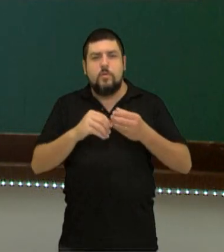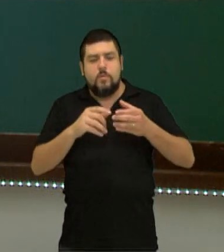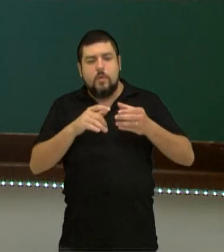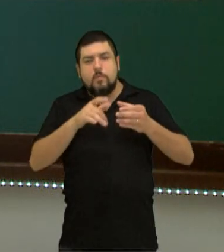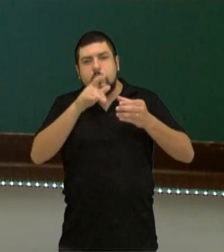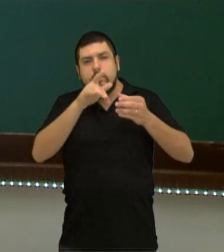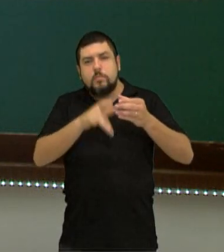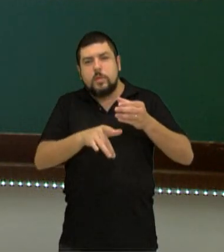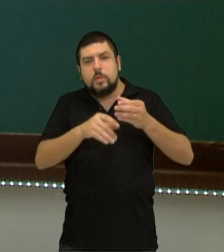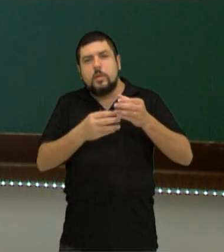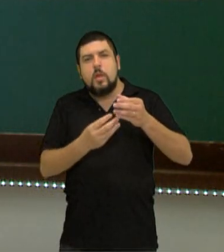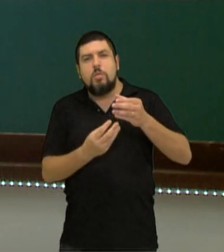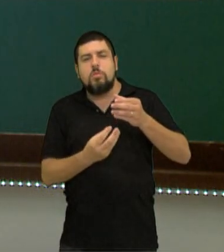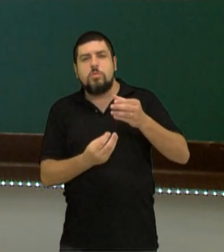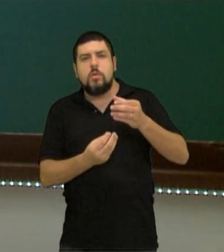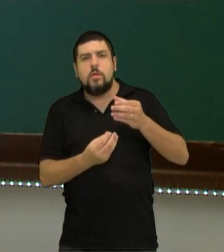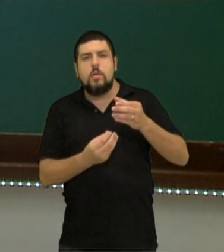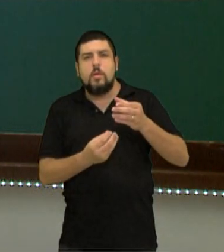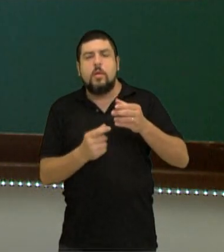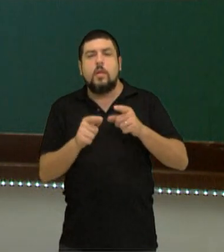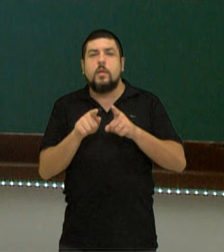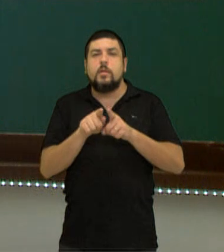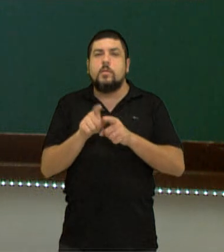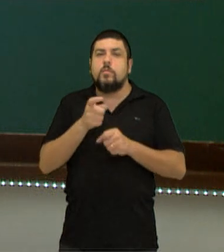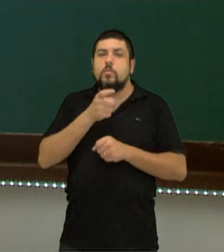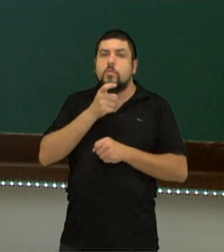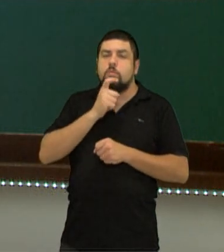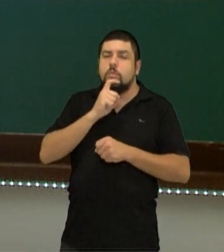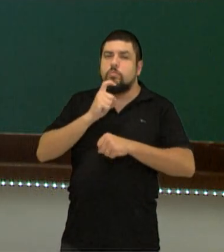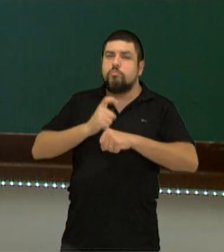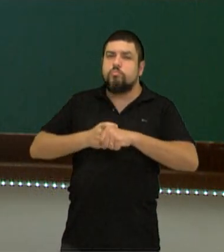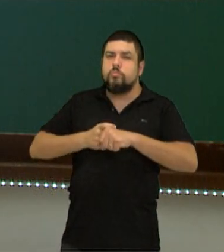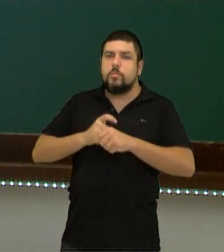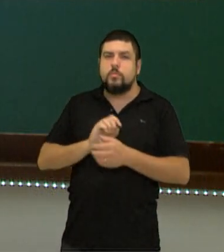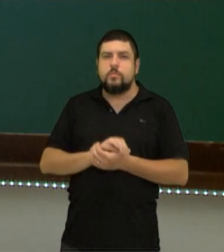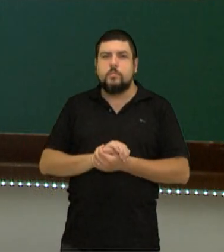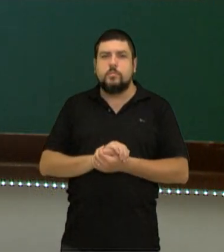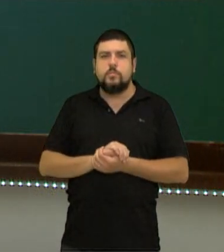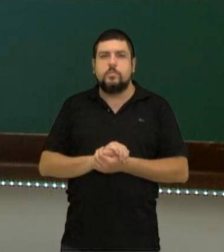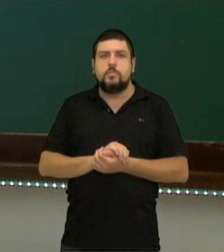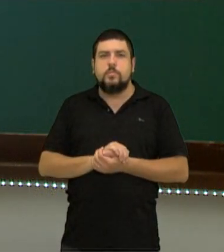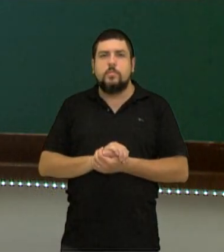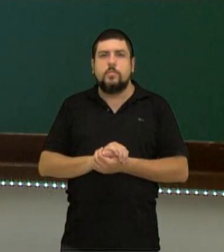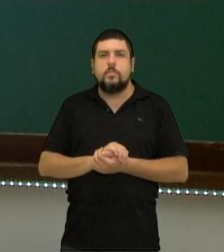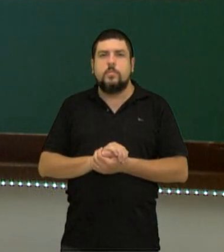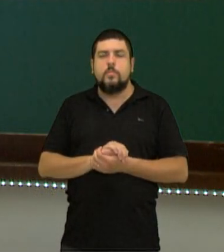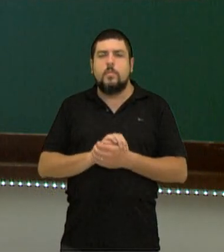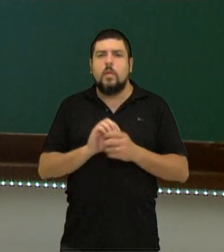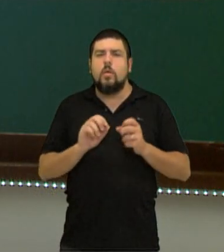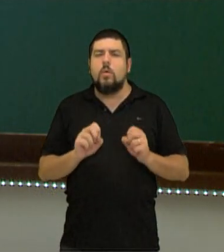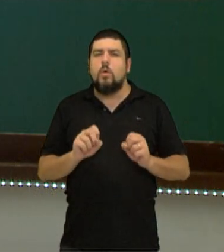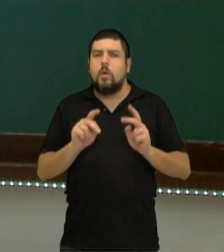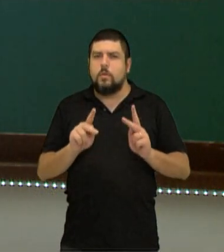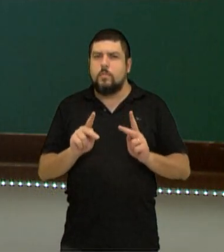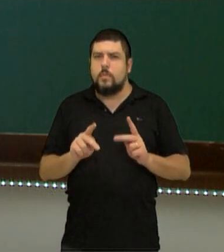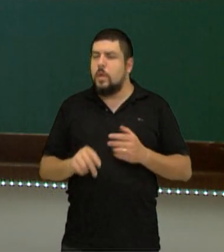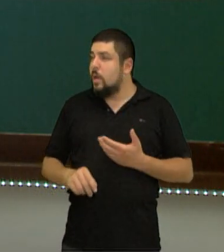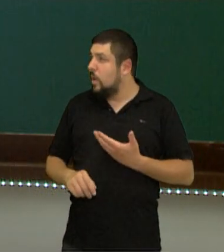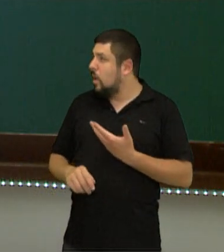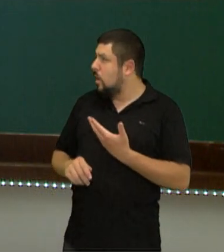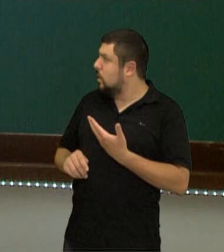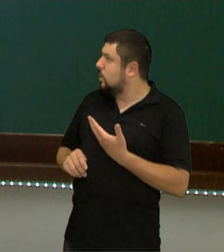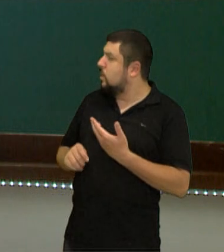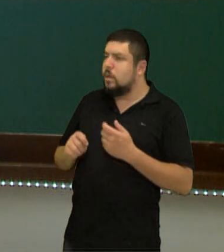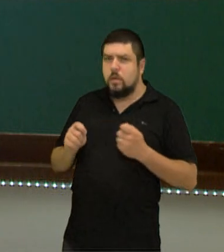não dissolvido e os 2 cubos de gelo. Nós conseguimos aqui perceber, pelo aspecto, que pode ter